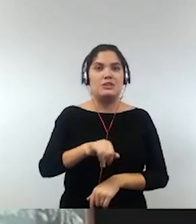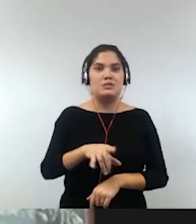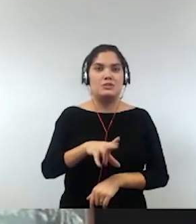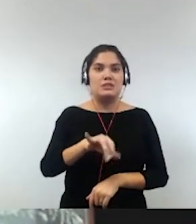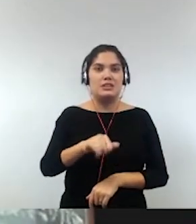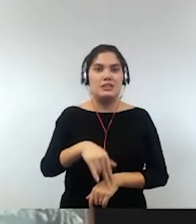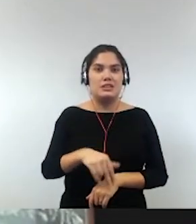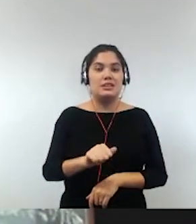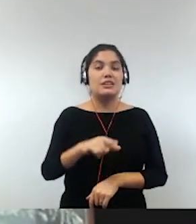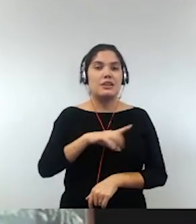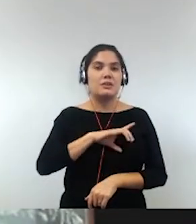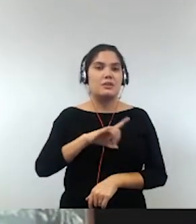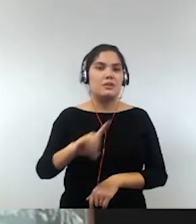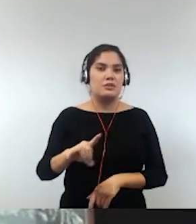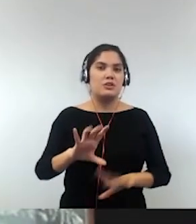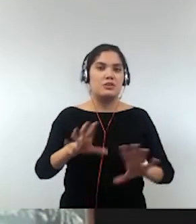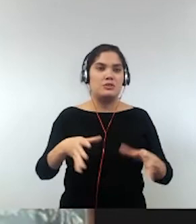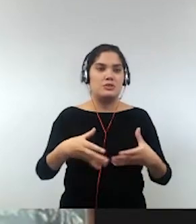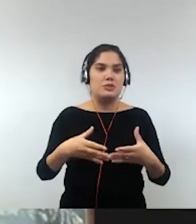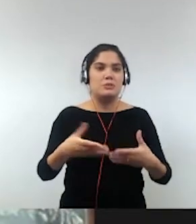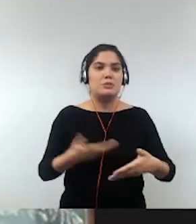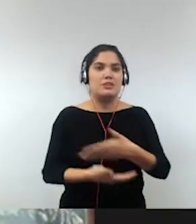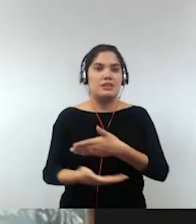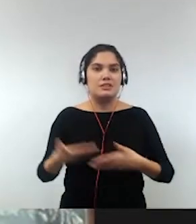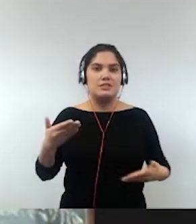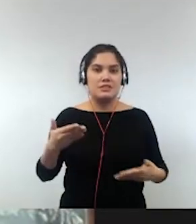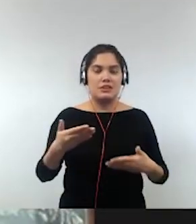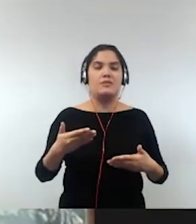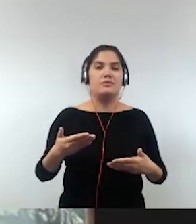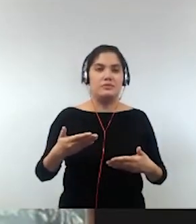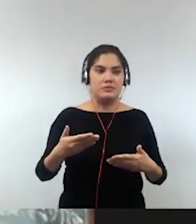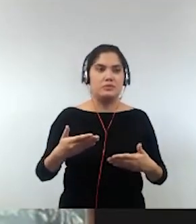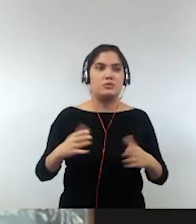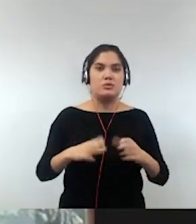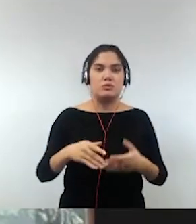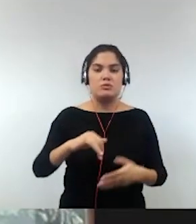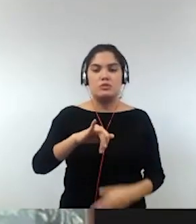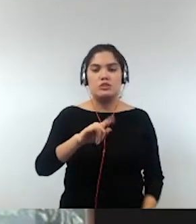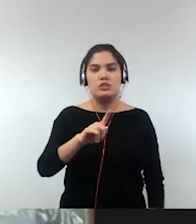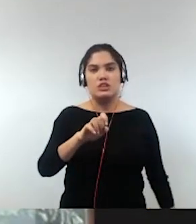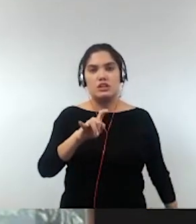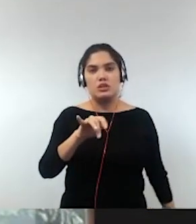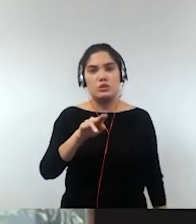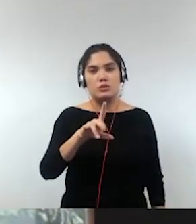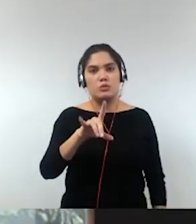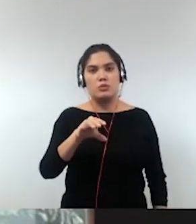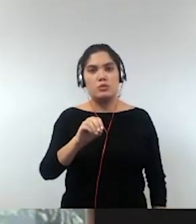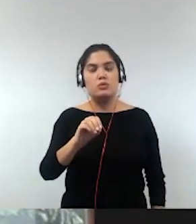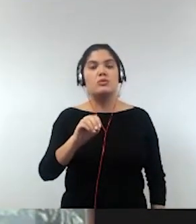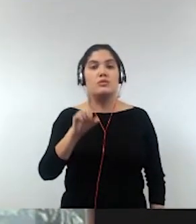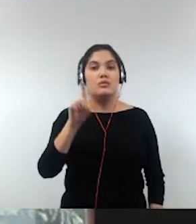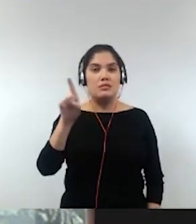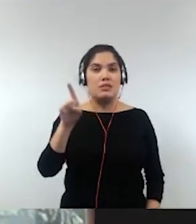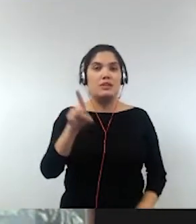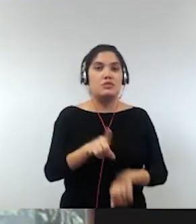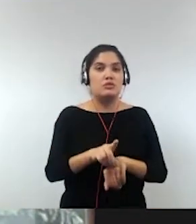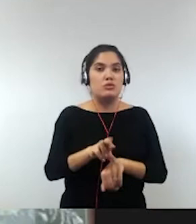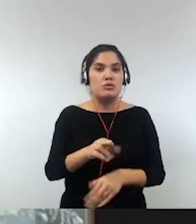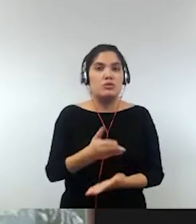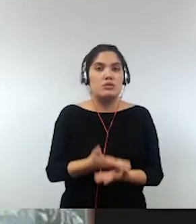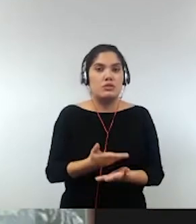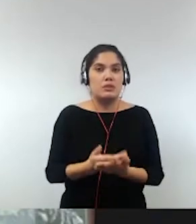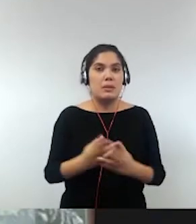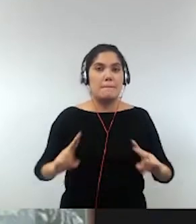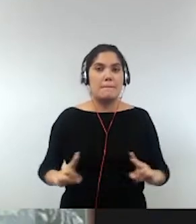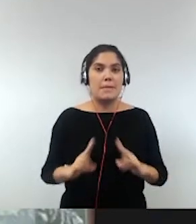é coordenadora do Núcleo de Mediação da Fundação Getúlio Vargas, professora também lá na Fundação, doutorando em